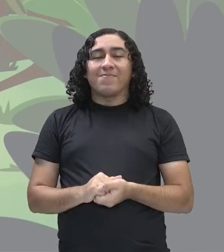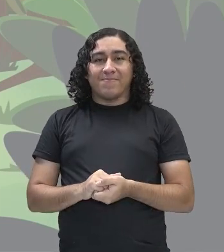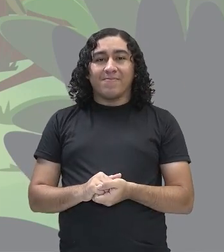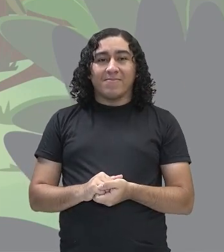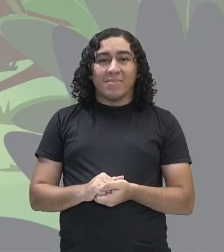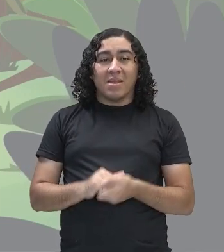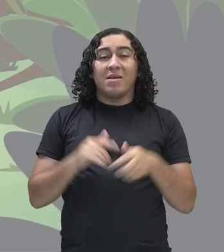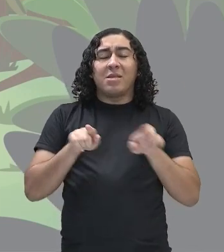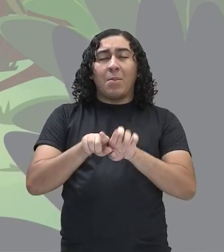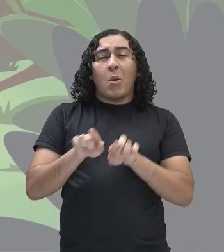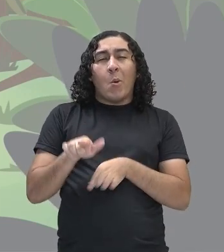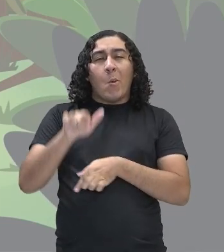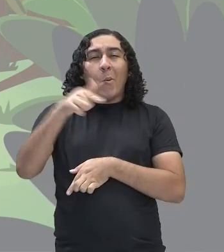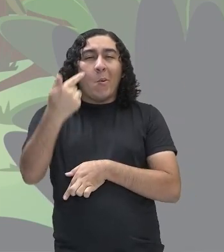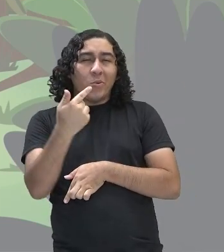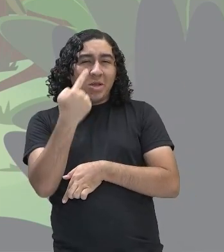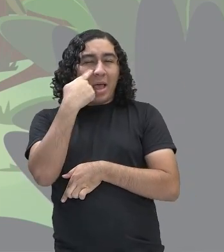nessa